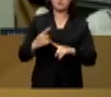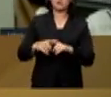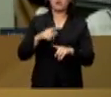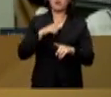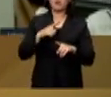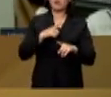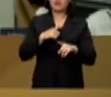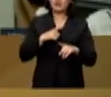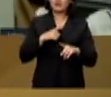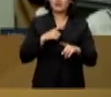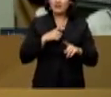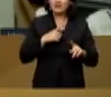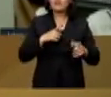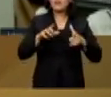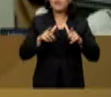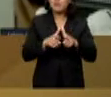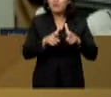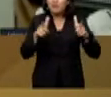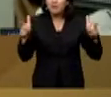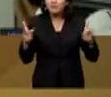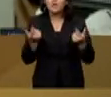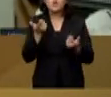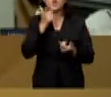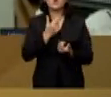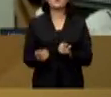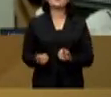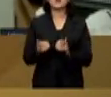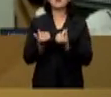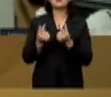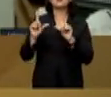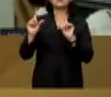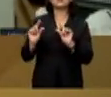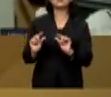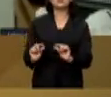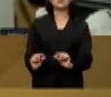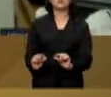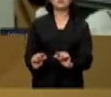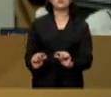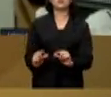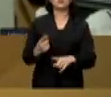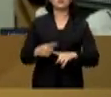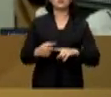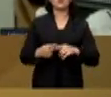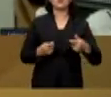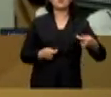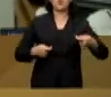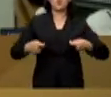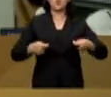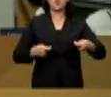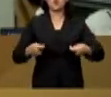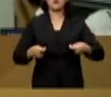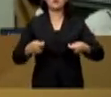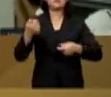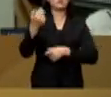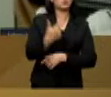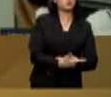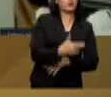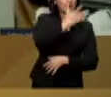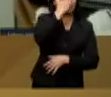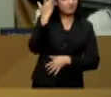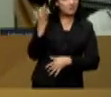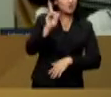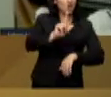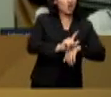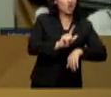de operação, permite a redução de preços e condições excepcionais de concorrência em relação ao vendedor tradicional, que,